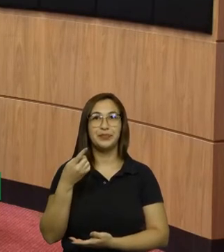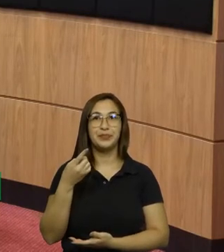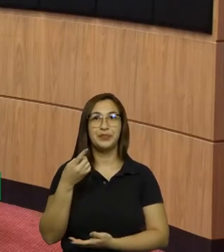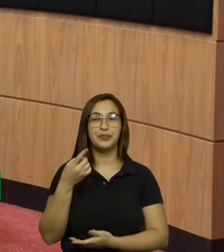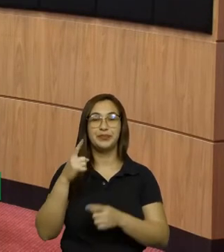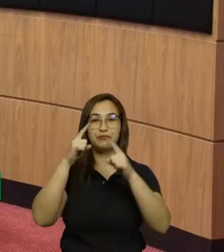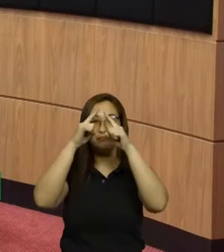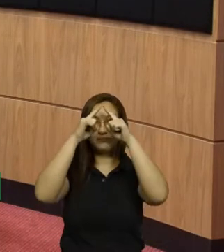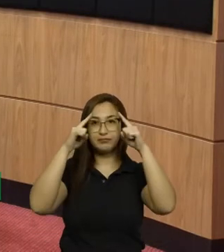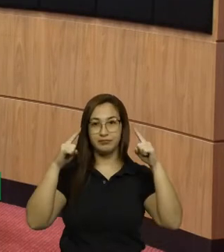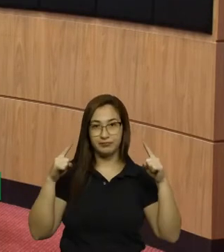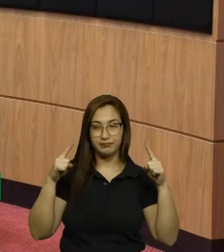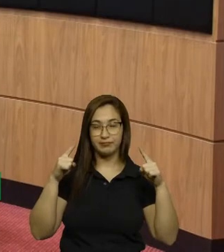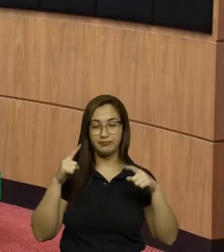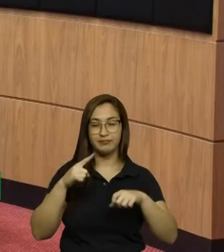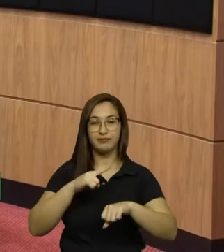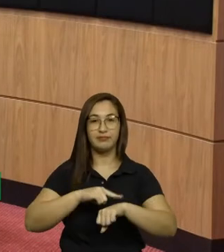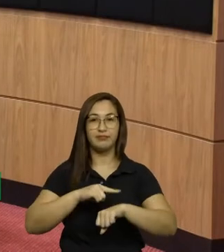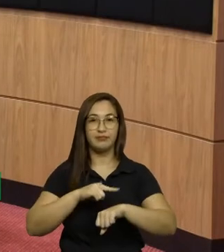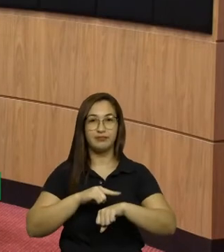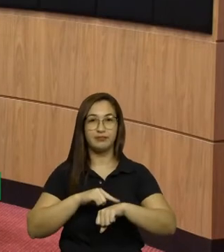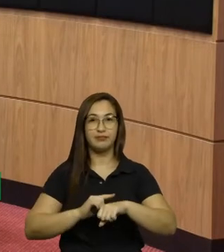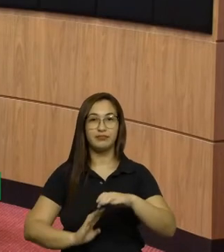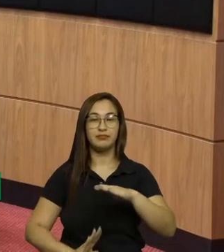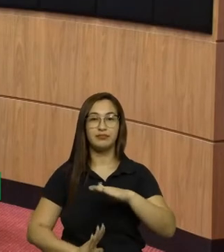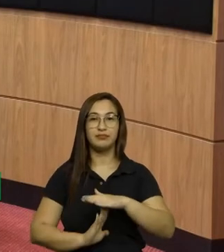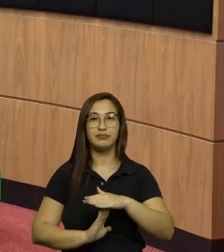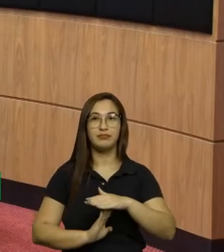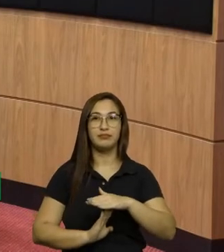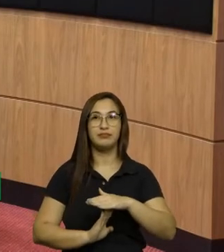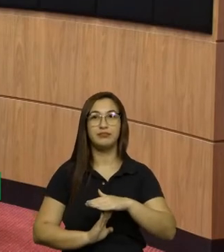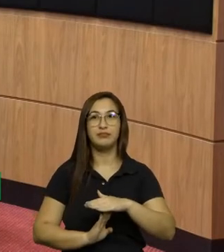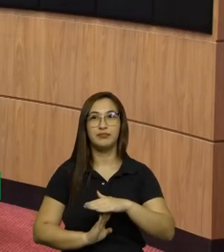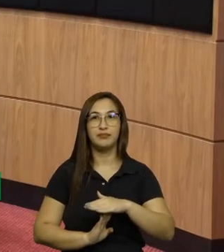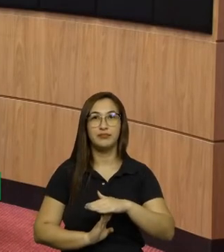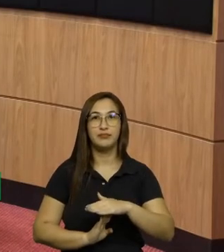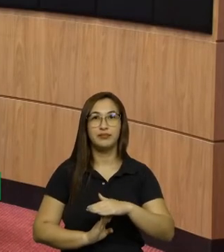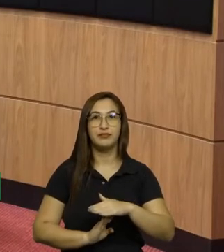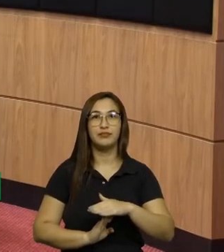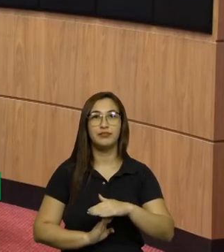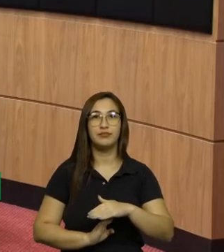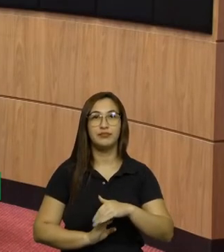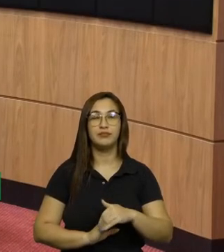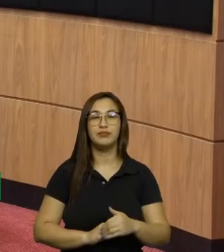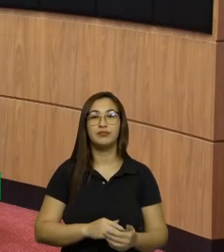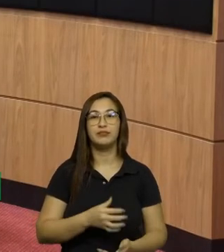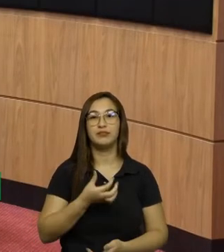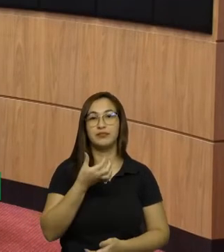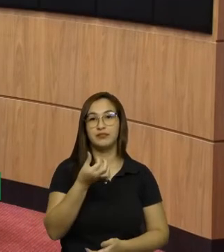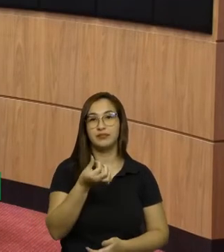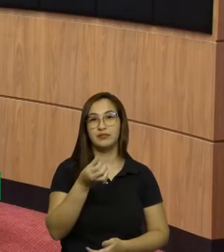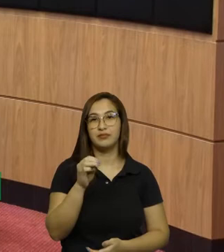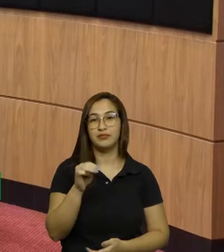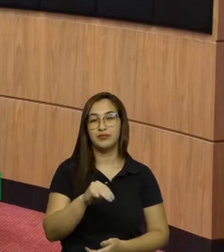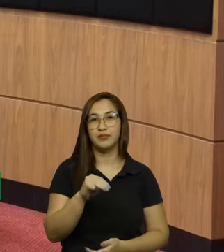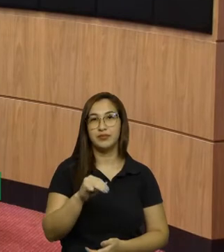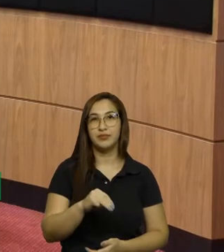Sareta. Vossa Excelência tem o tempo de até 6 minutos.